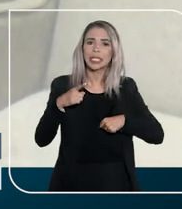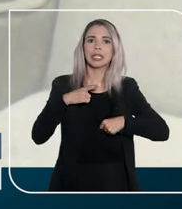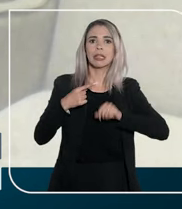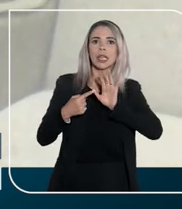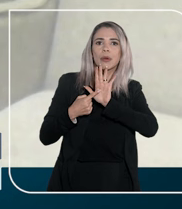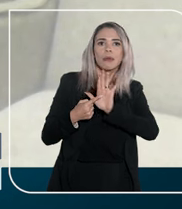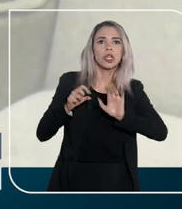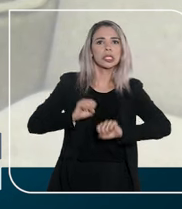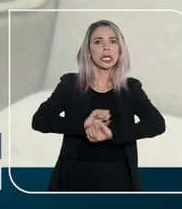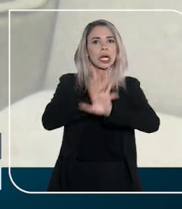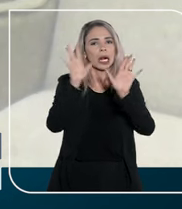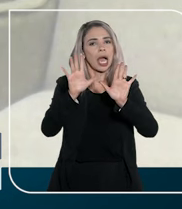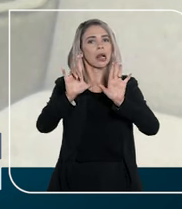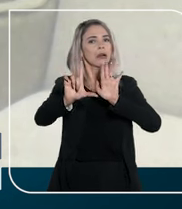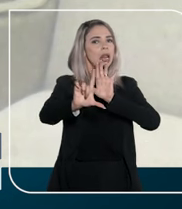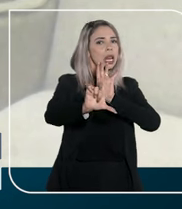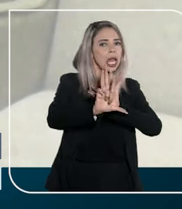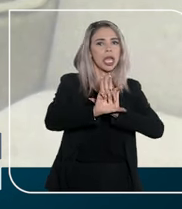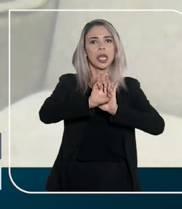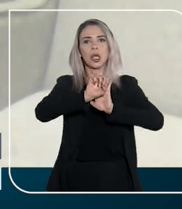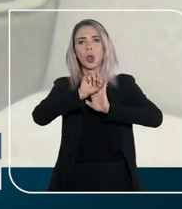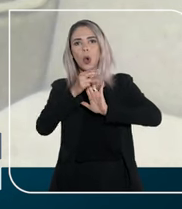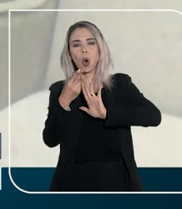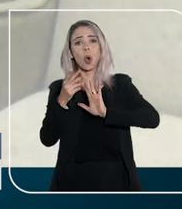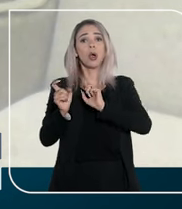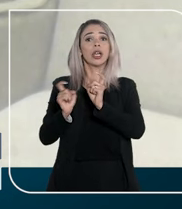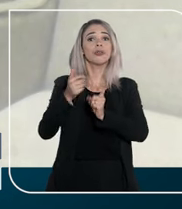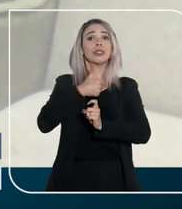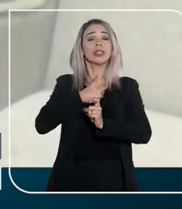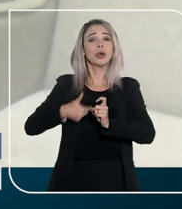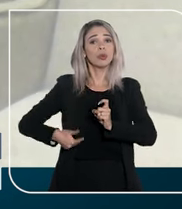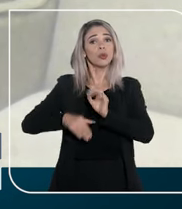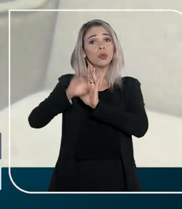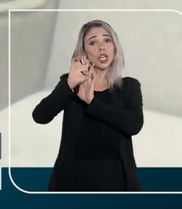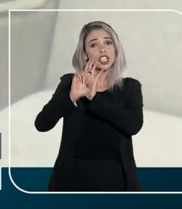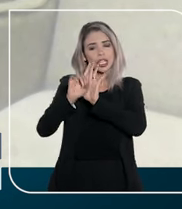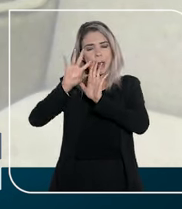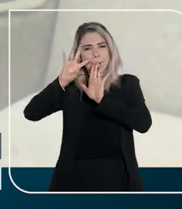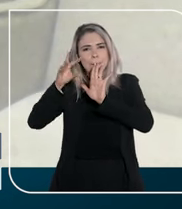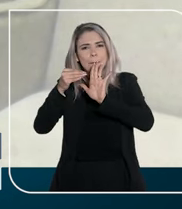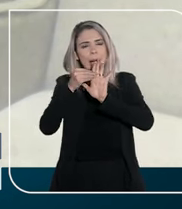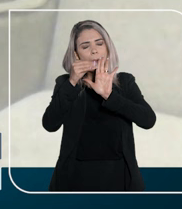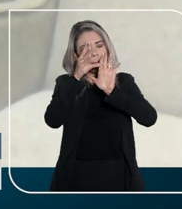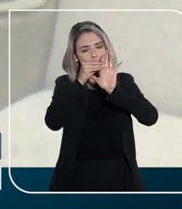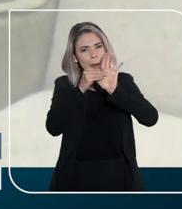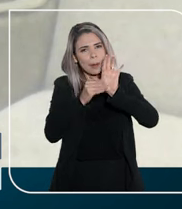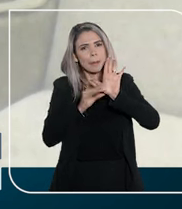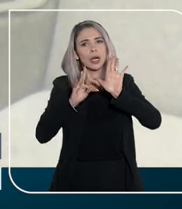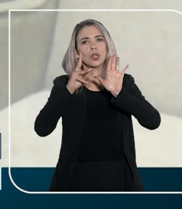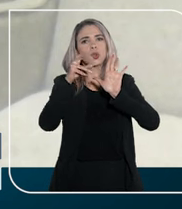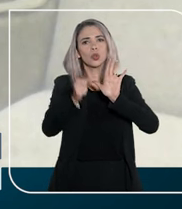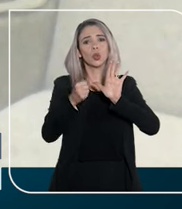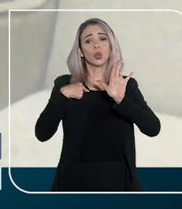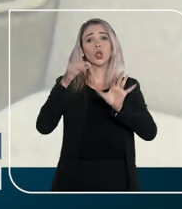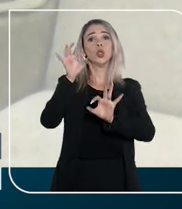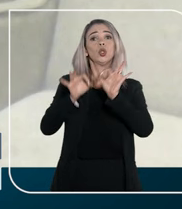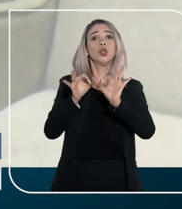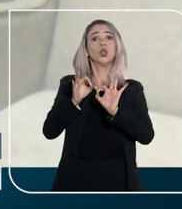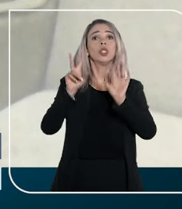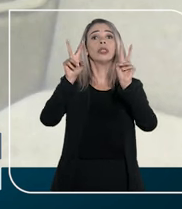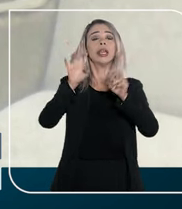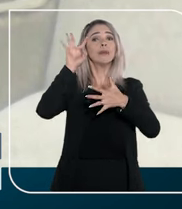por parte da legislação, seja por parte da administração pública nos editais, seja a partir da atuação do Poder Judiciário, definindo uma